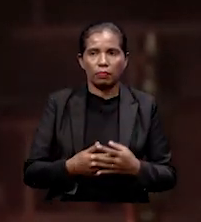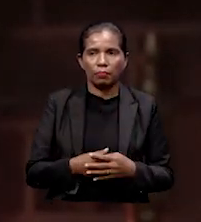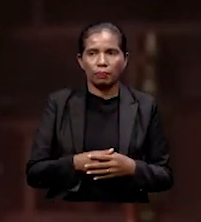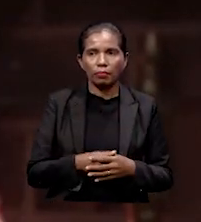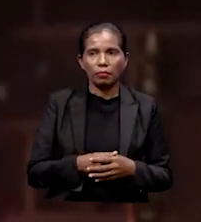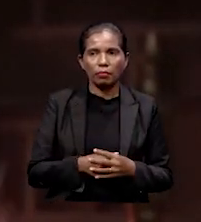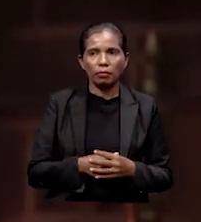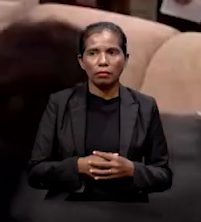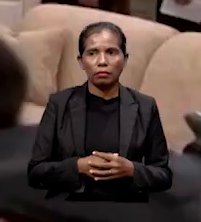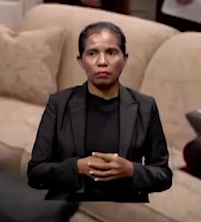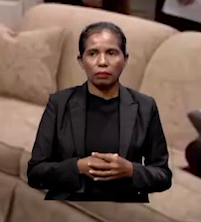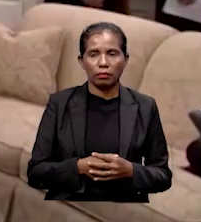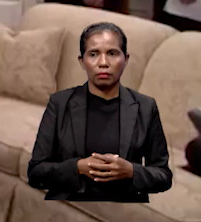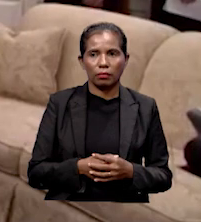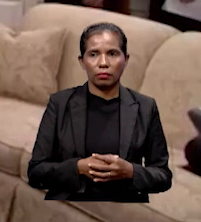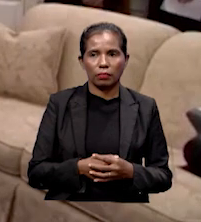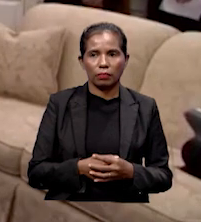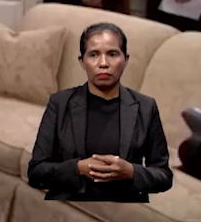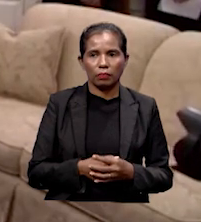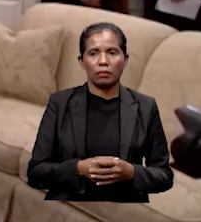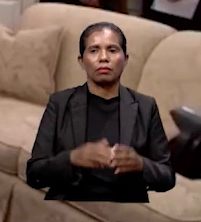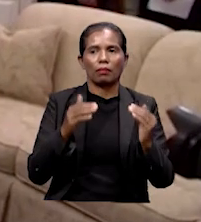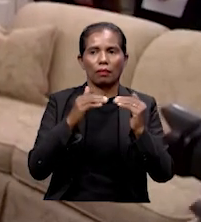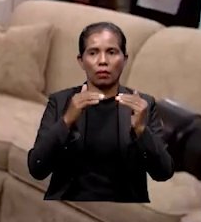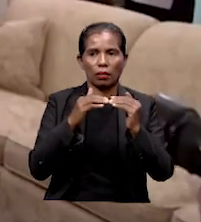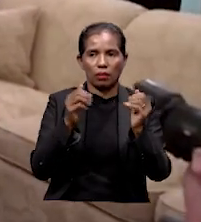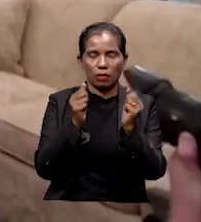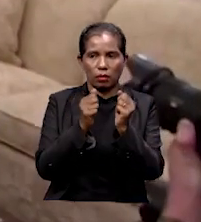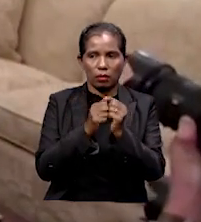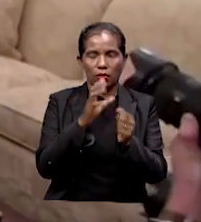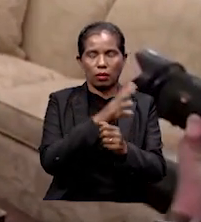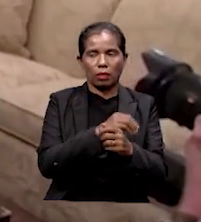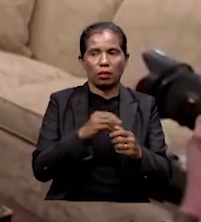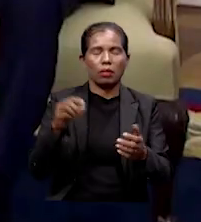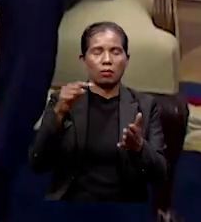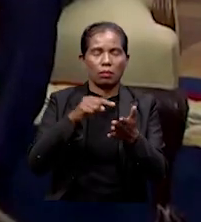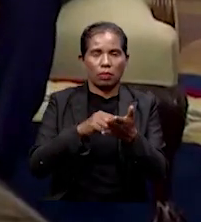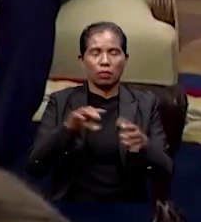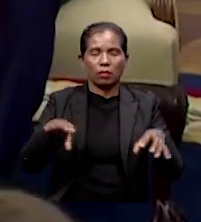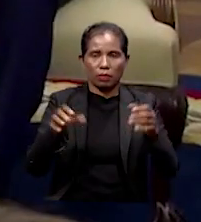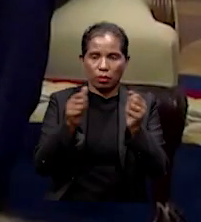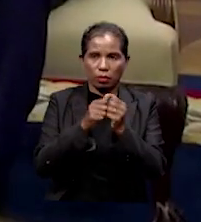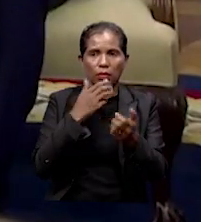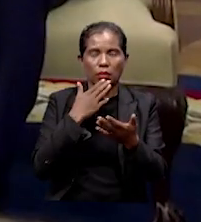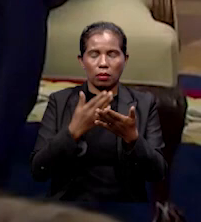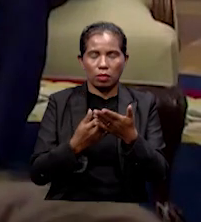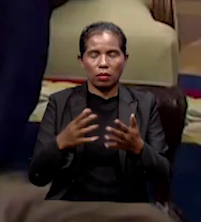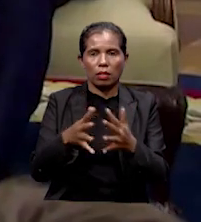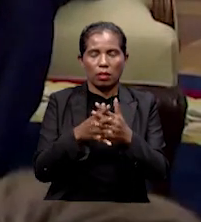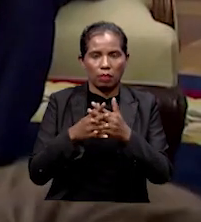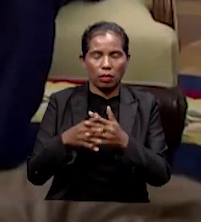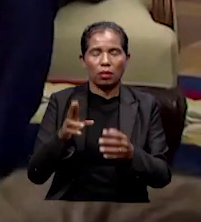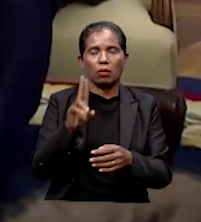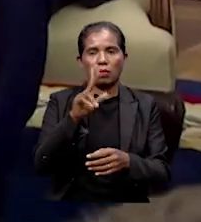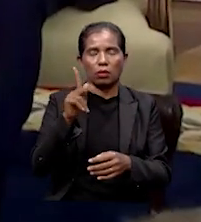Of course, thanks. Zelensky encontro o Joe Biden hodi marca ponto as e a relação entre Ucrânia no ni aliado ida